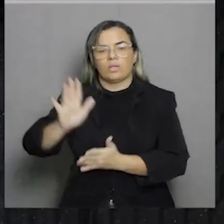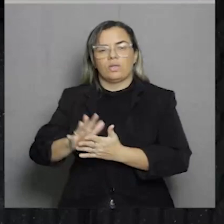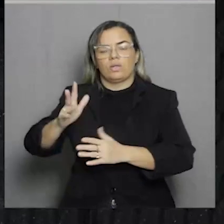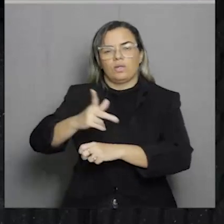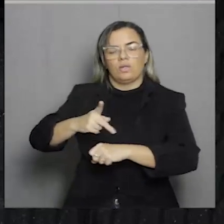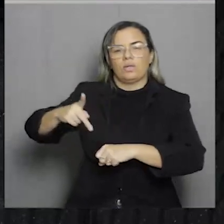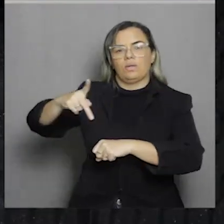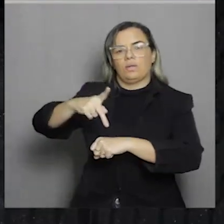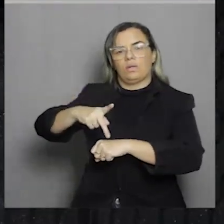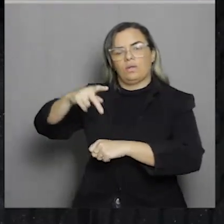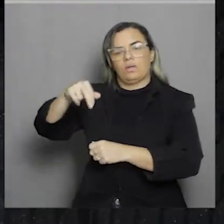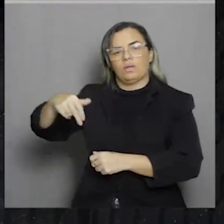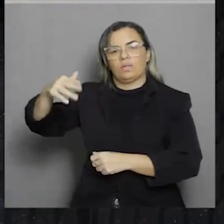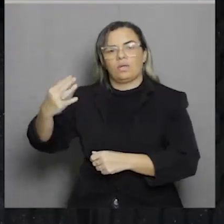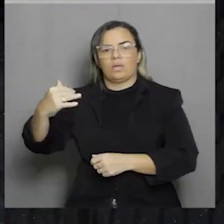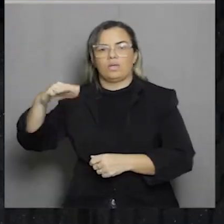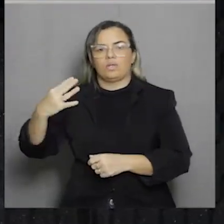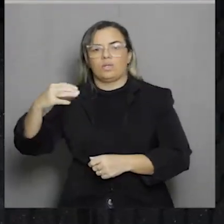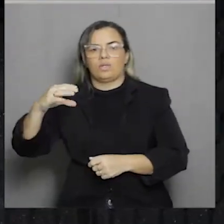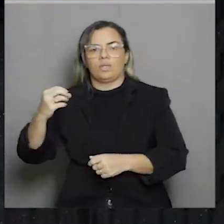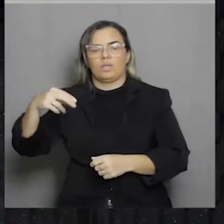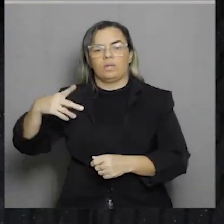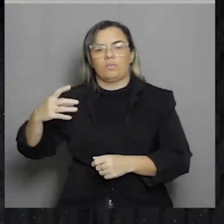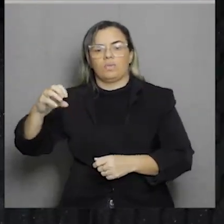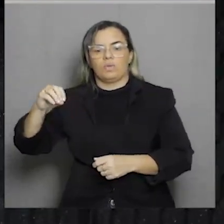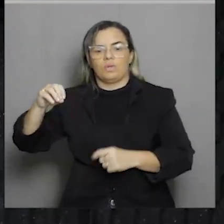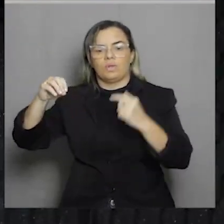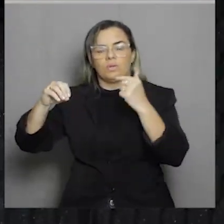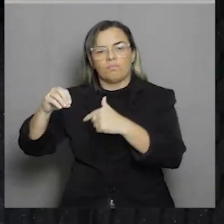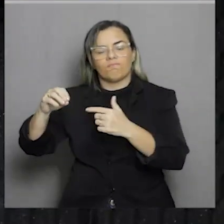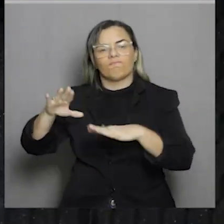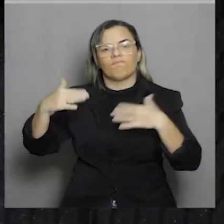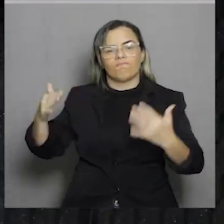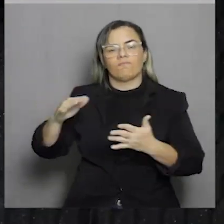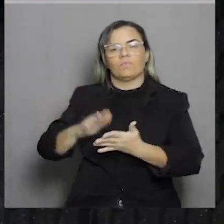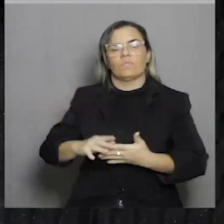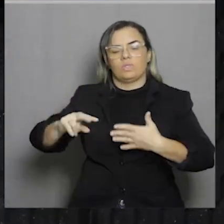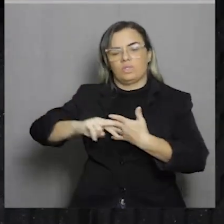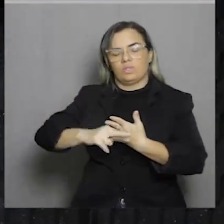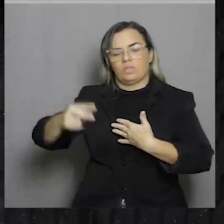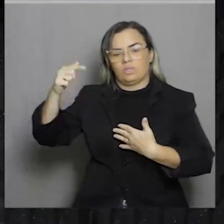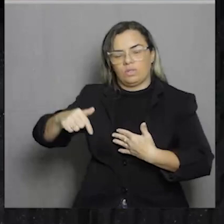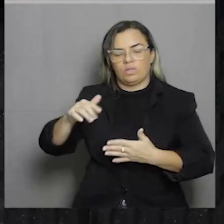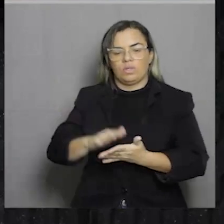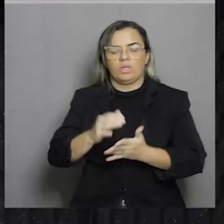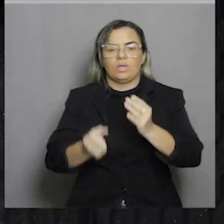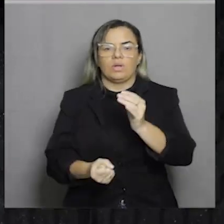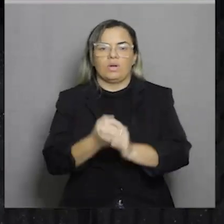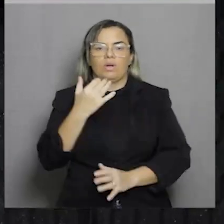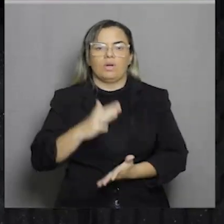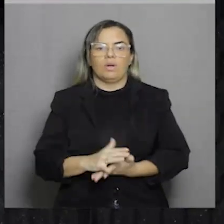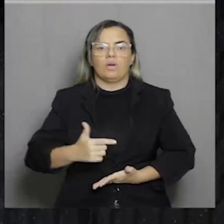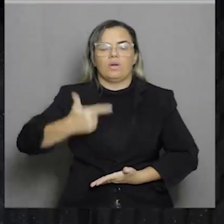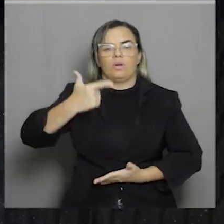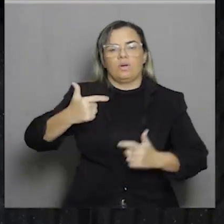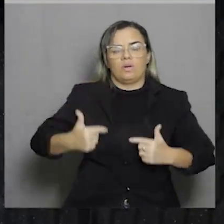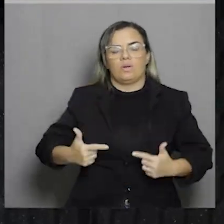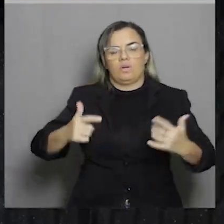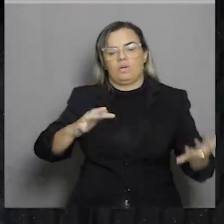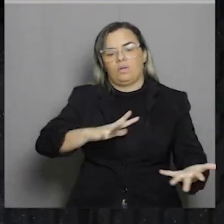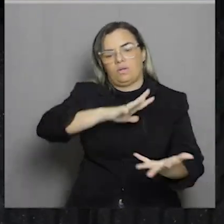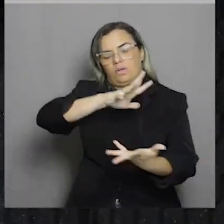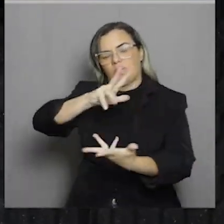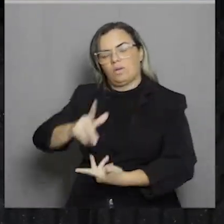nacionalismos também acabaram sendo fatores geradores da Segunda Guerra Mundial. Uma guerra que foi, inclusive,